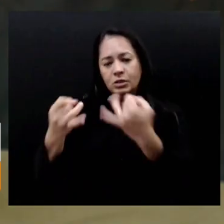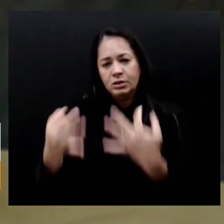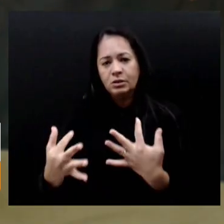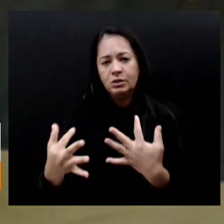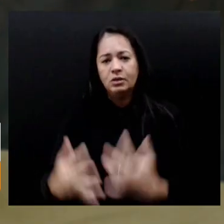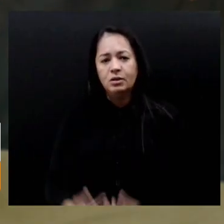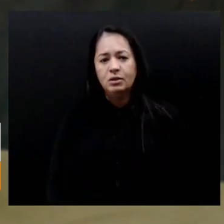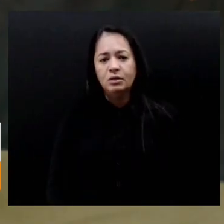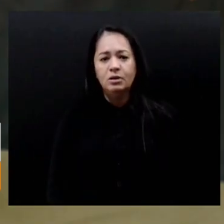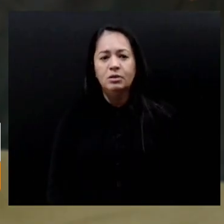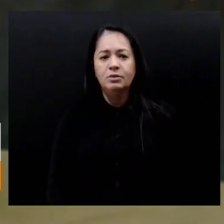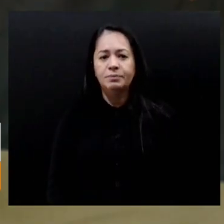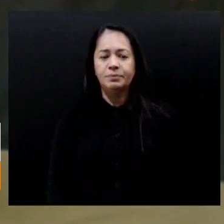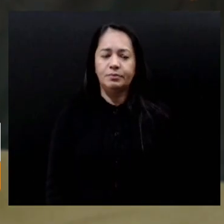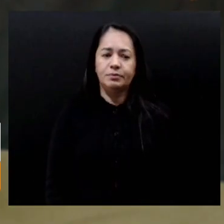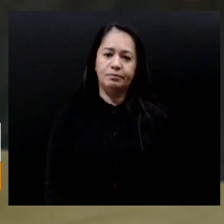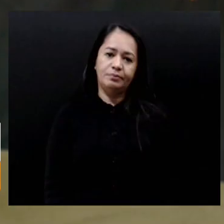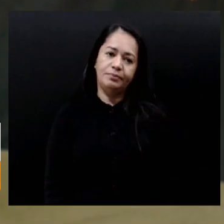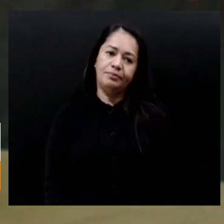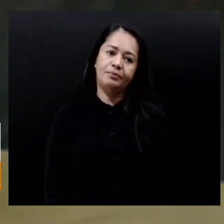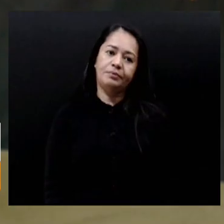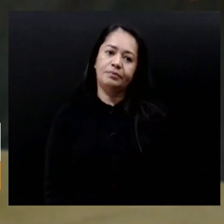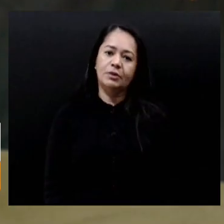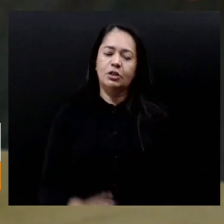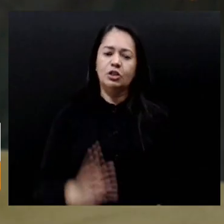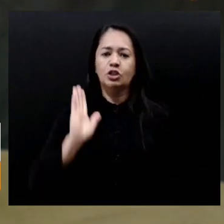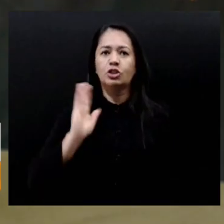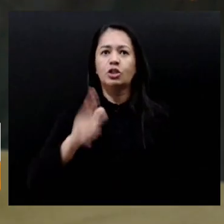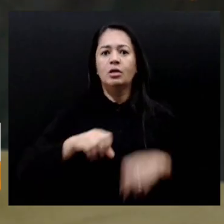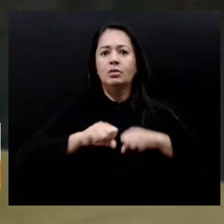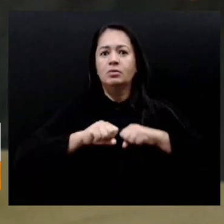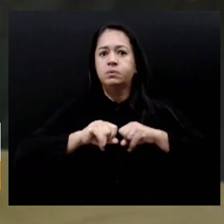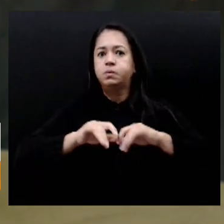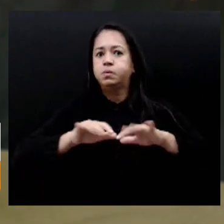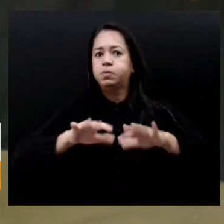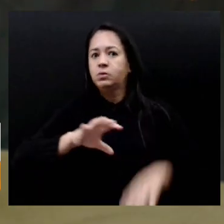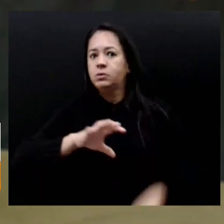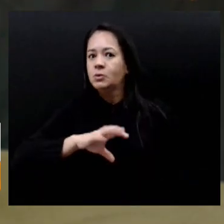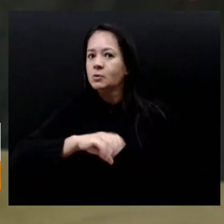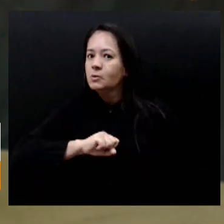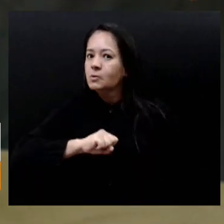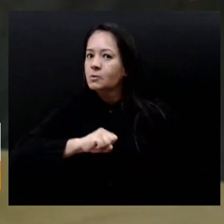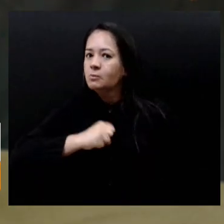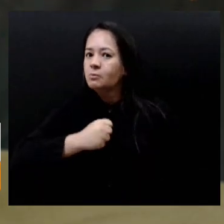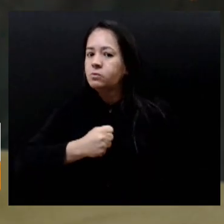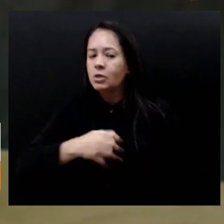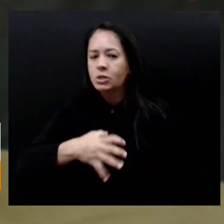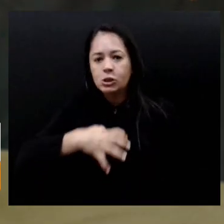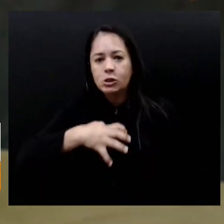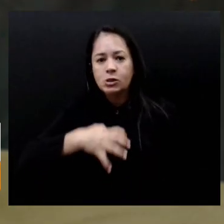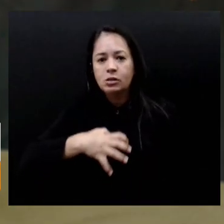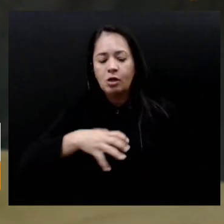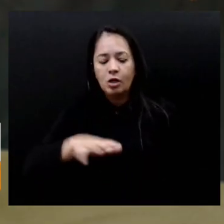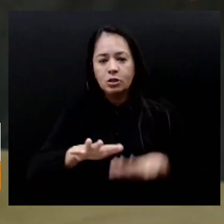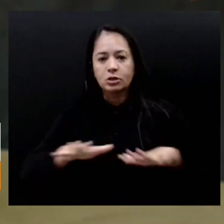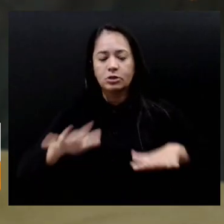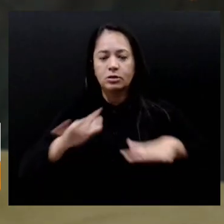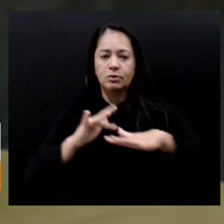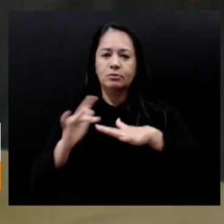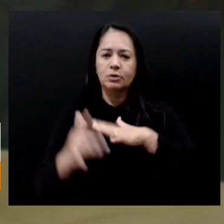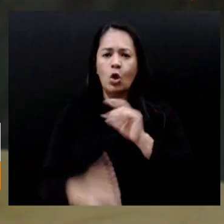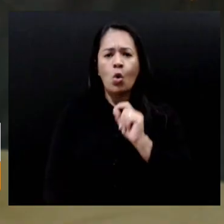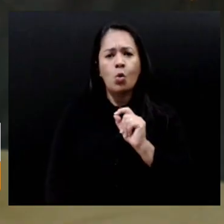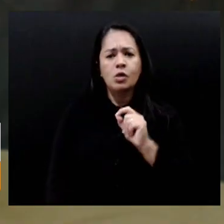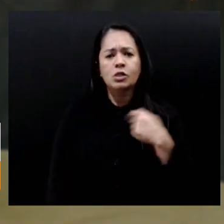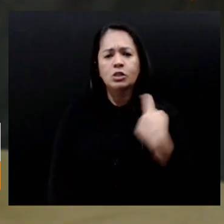tem se disseminado muito ódio, muita raiva, né, pelas redes sociais. O que na sua avaliação